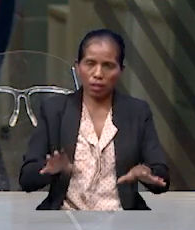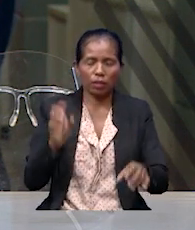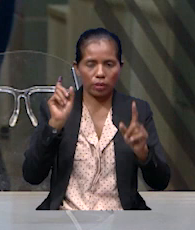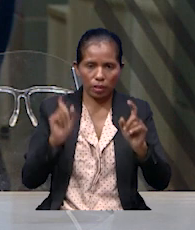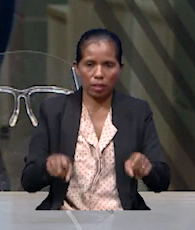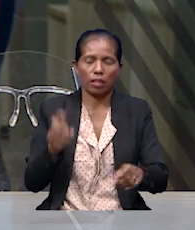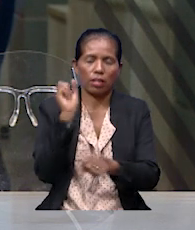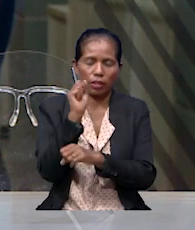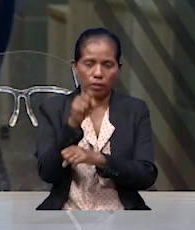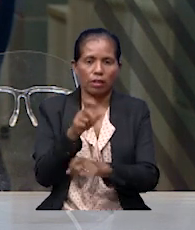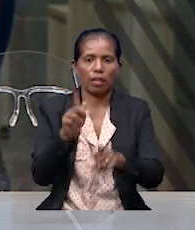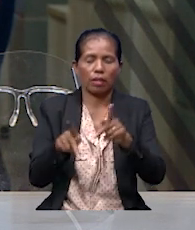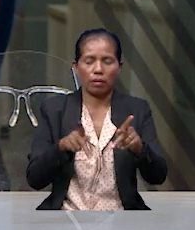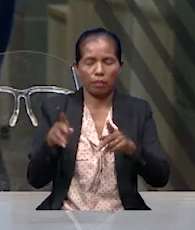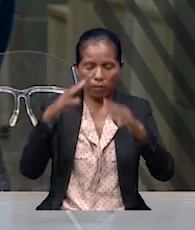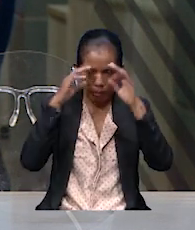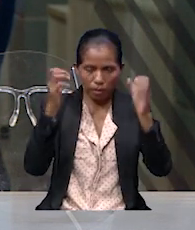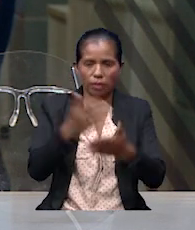nebe manang ia eleição presidencial.